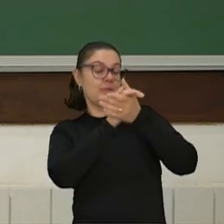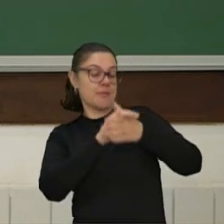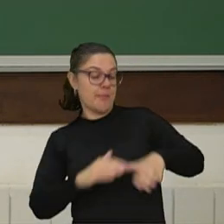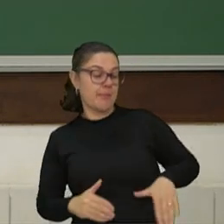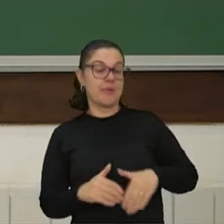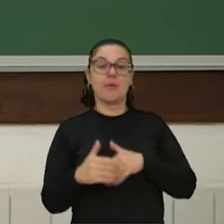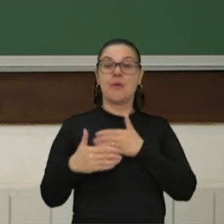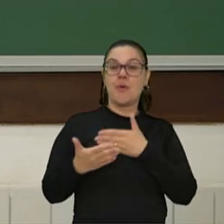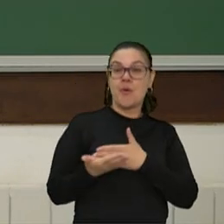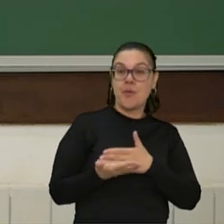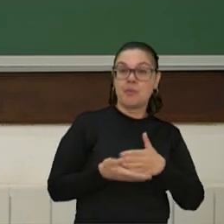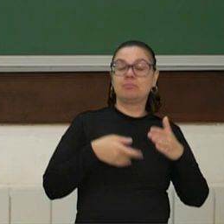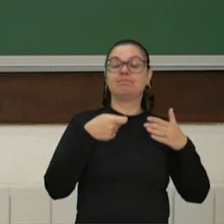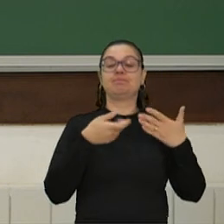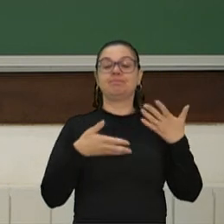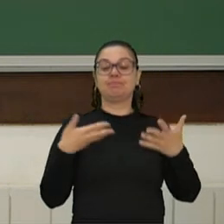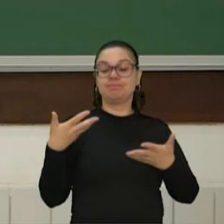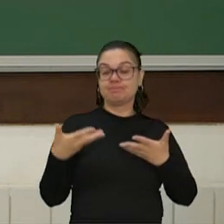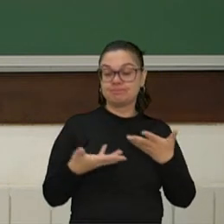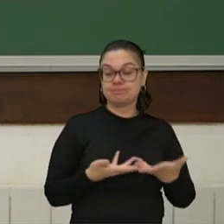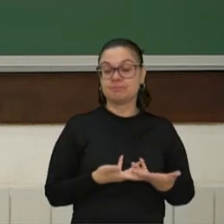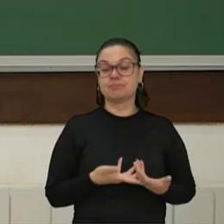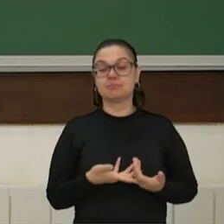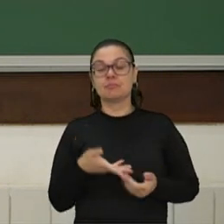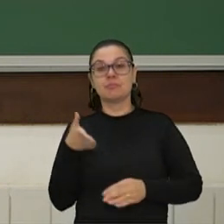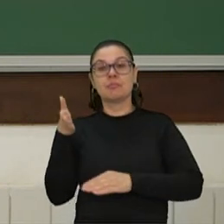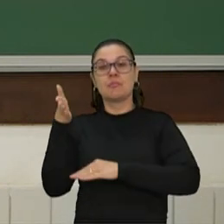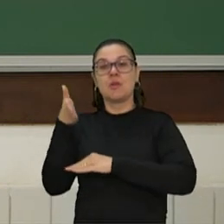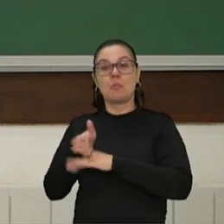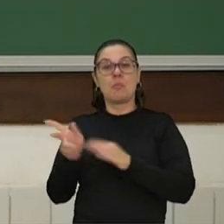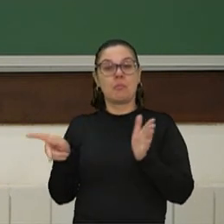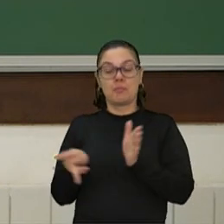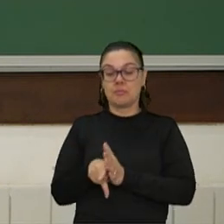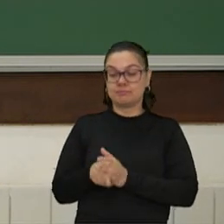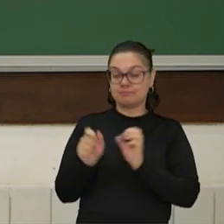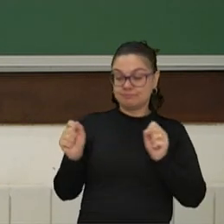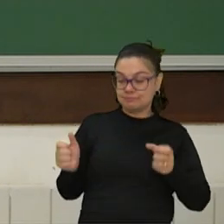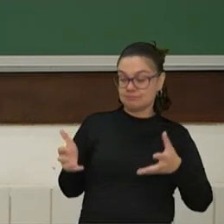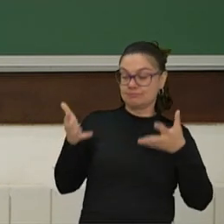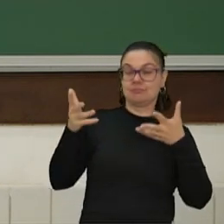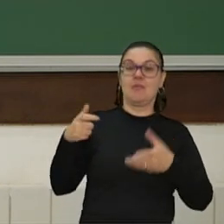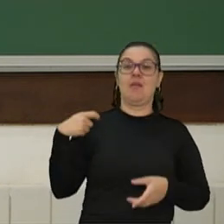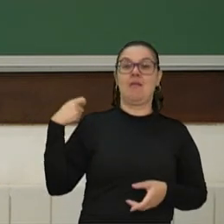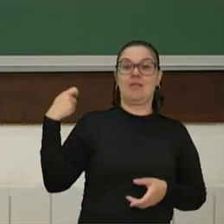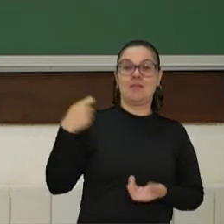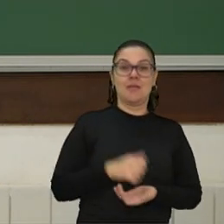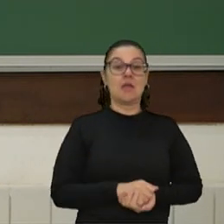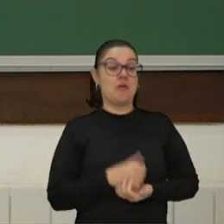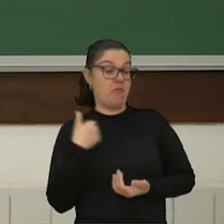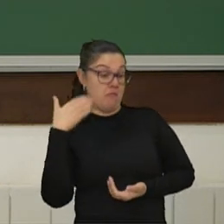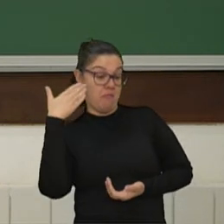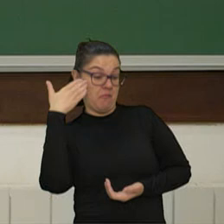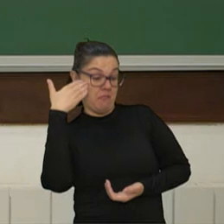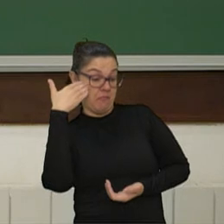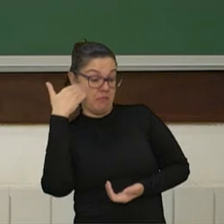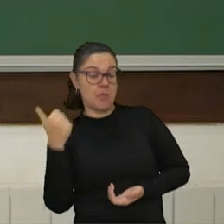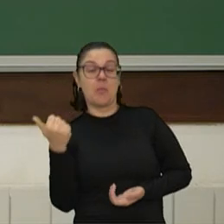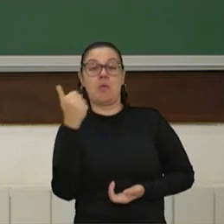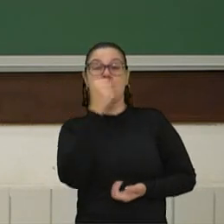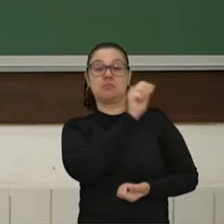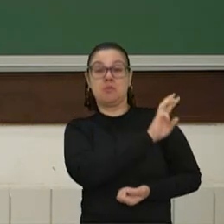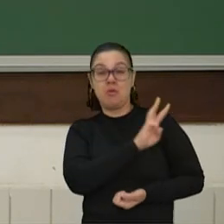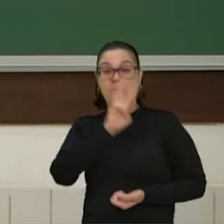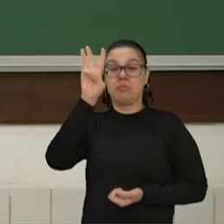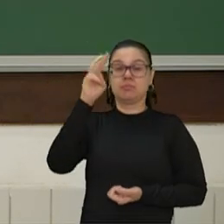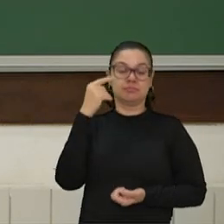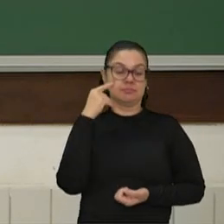separou e começou então a entrar nessa área de atriz. E aí ela ficou famosa em Hollywood,